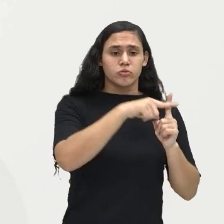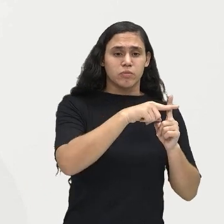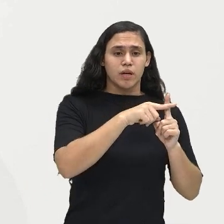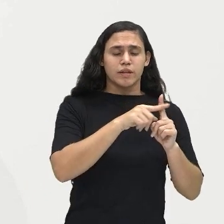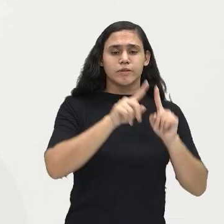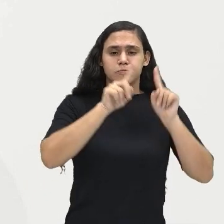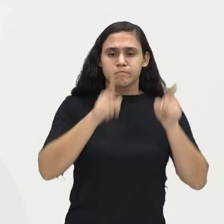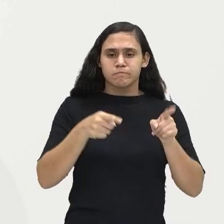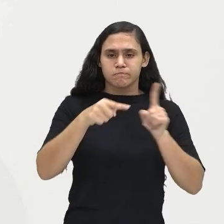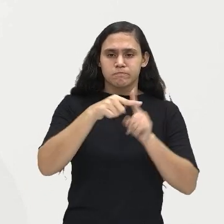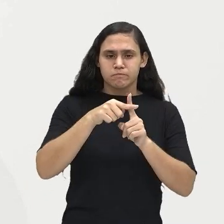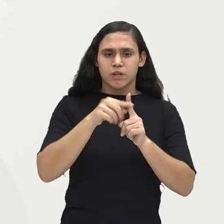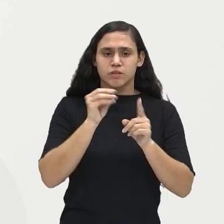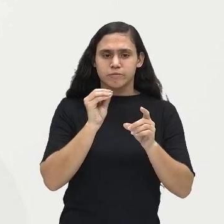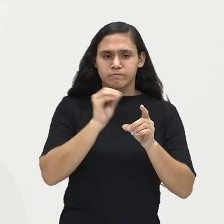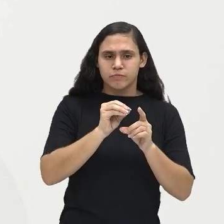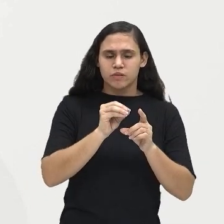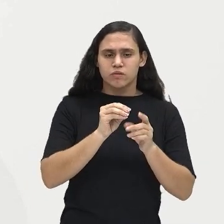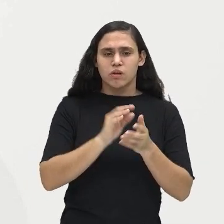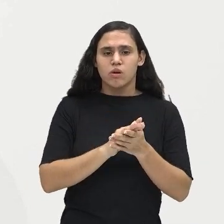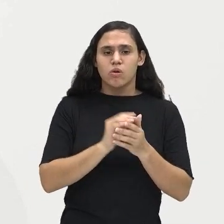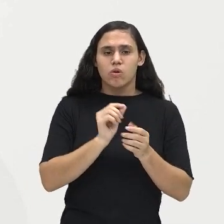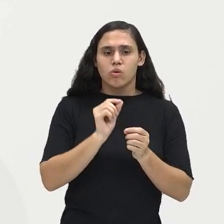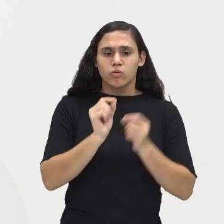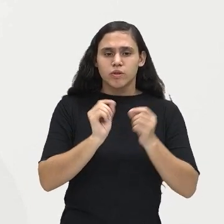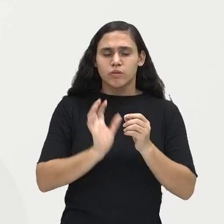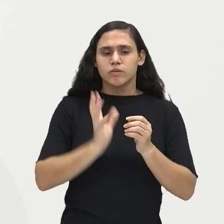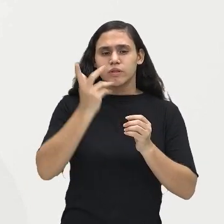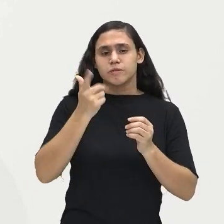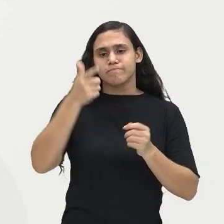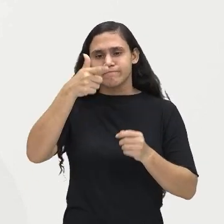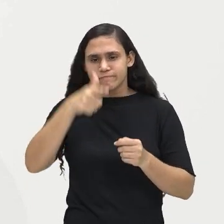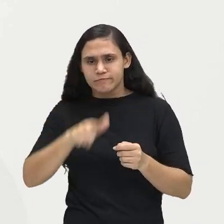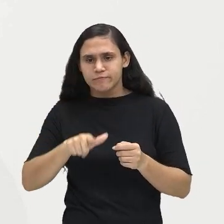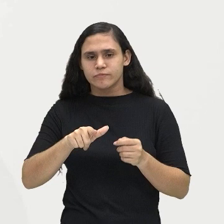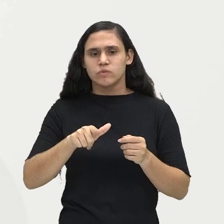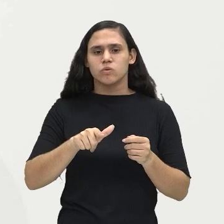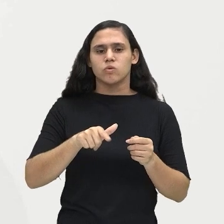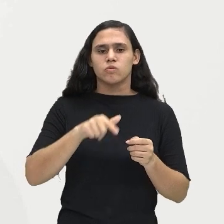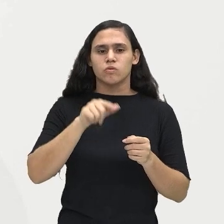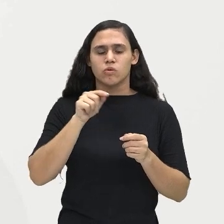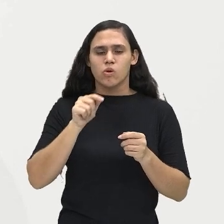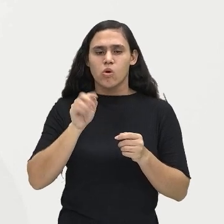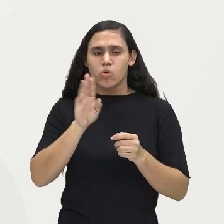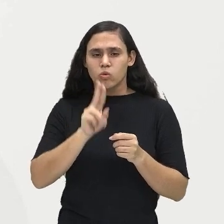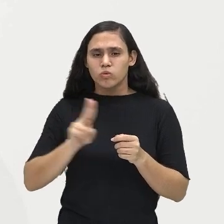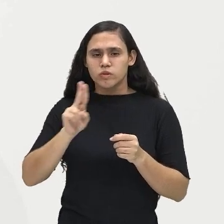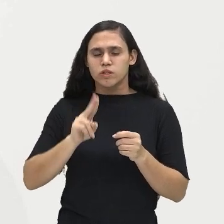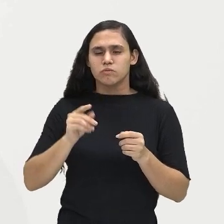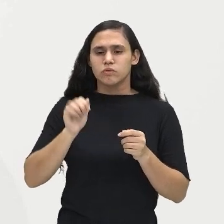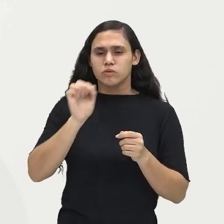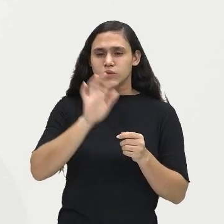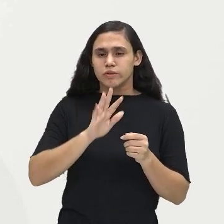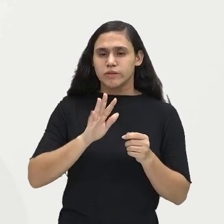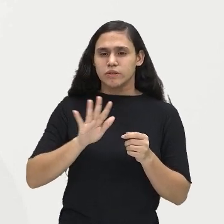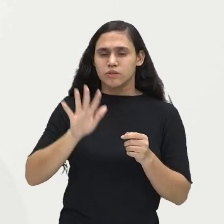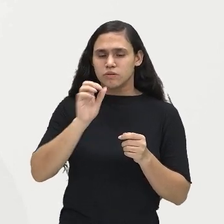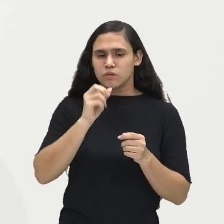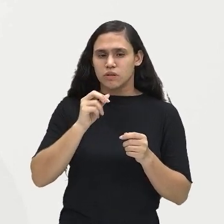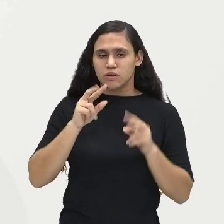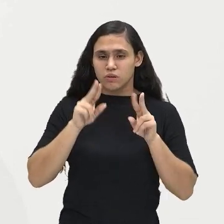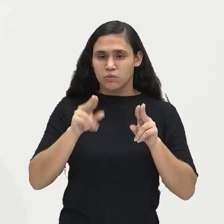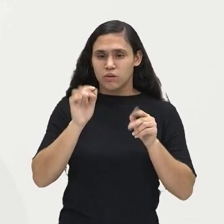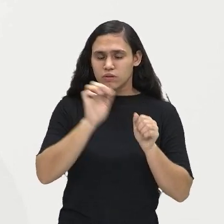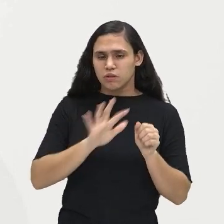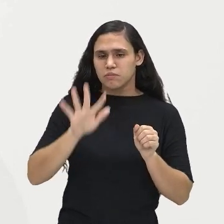aprendeu. Nesse caso, repete o número com o sinal que está dentro do parênteses. Ficamos, então, com mais 8. Agora, observa.